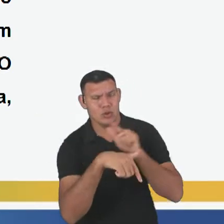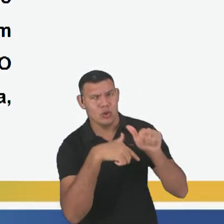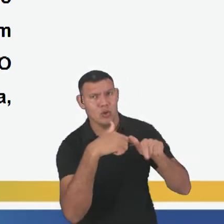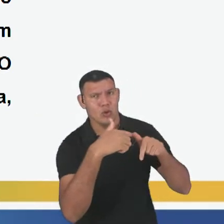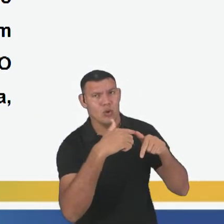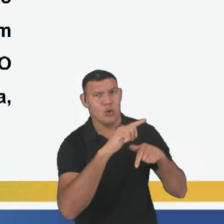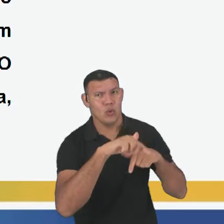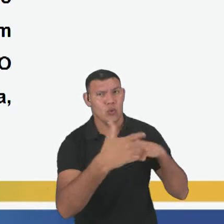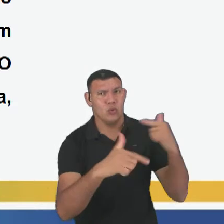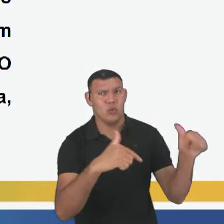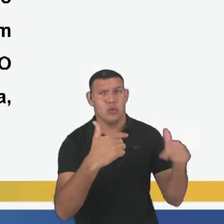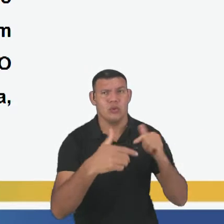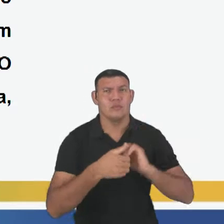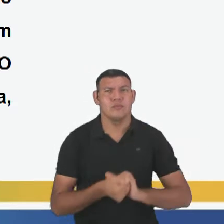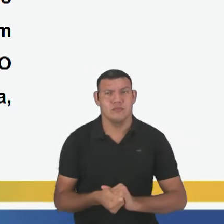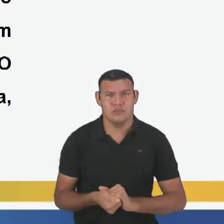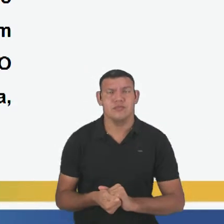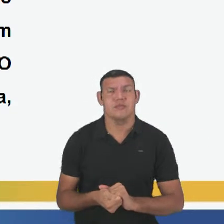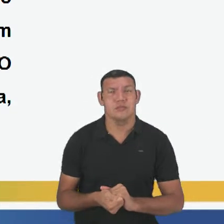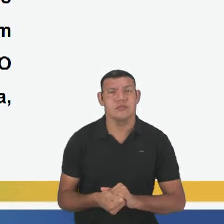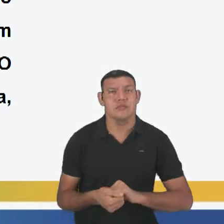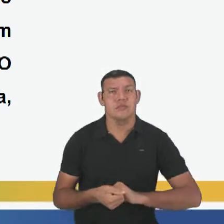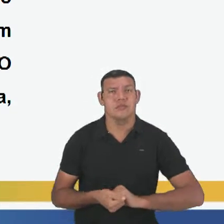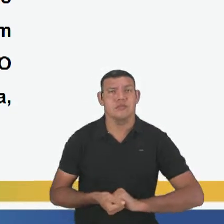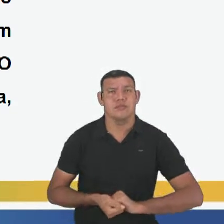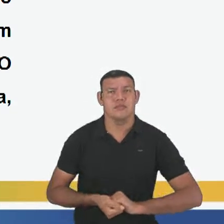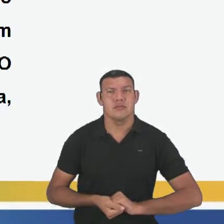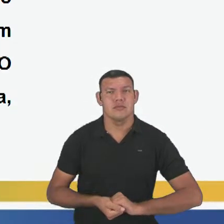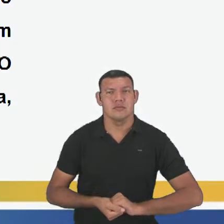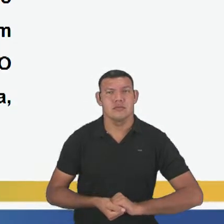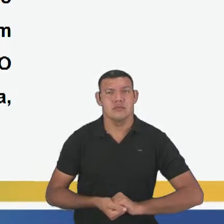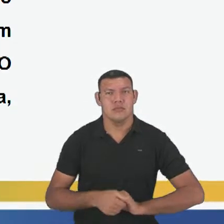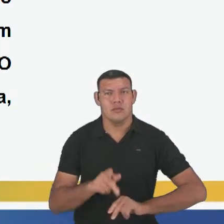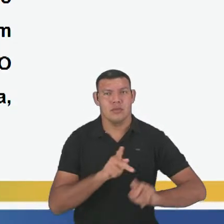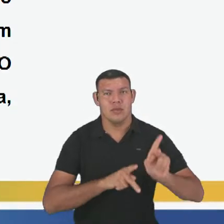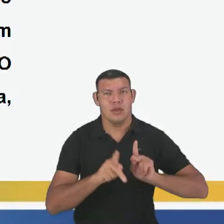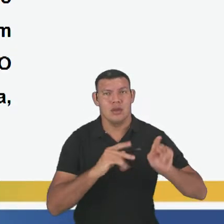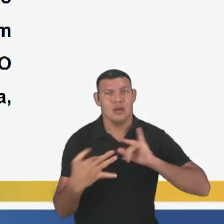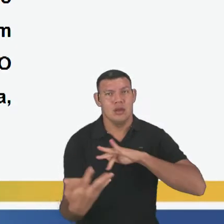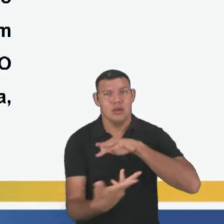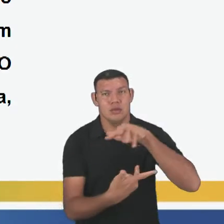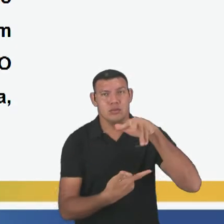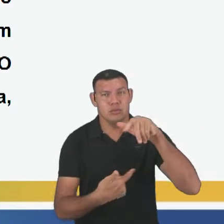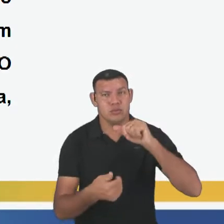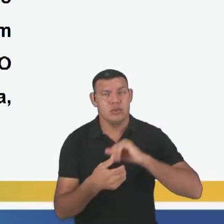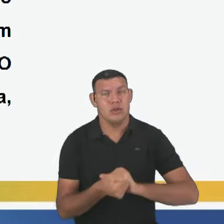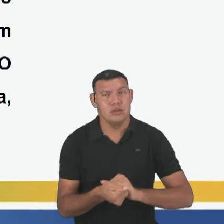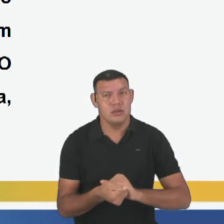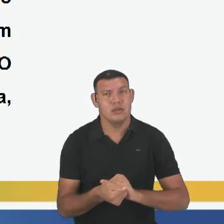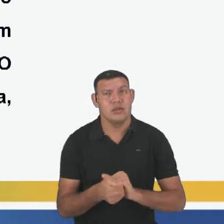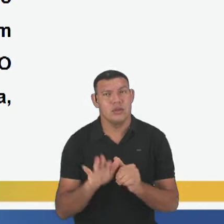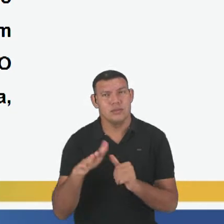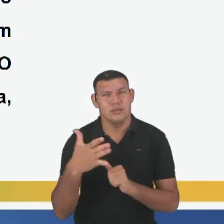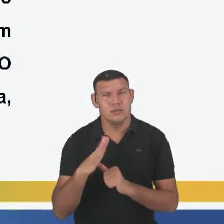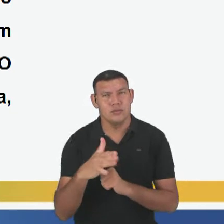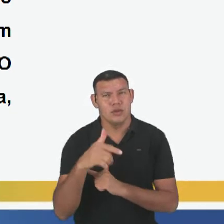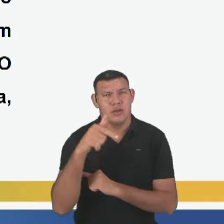concentração populacional de um lugar em detrimento de outro. A população mundial atual é composta por cerca